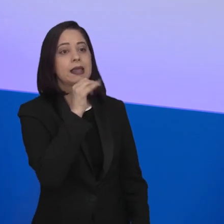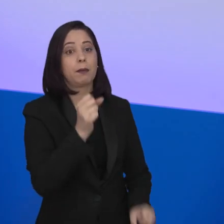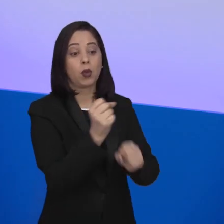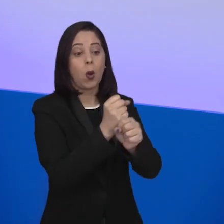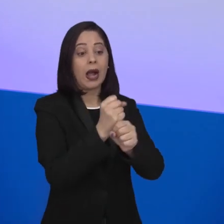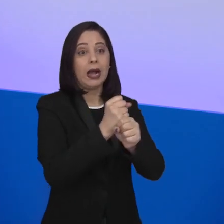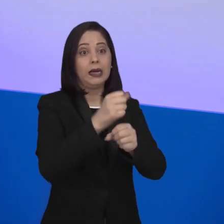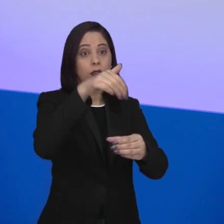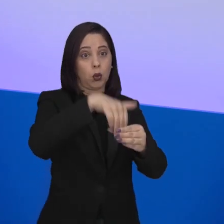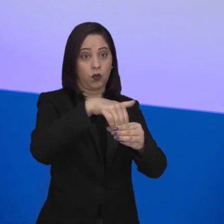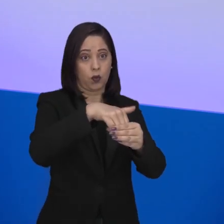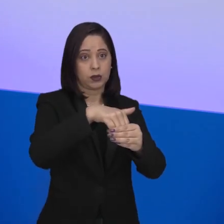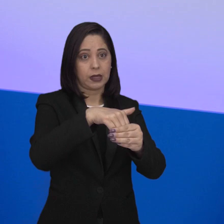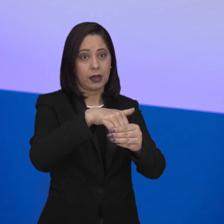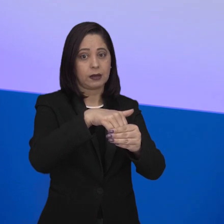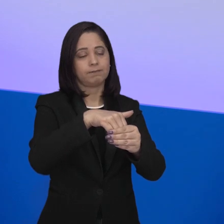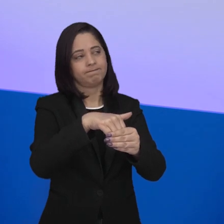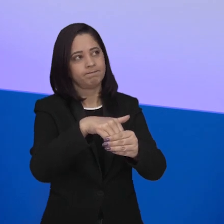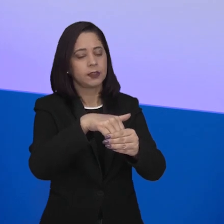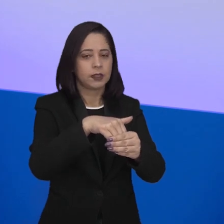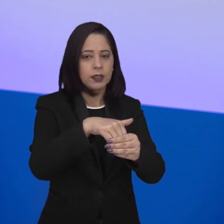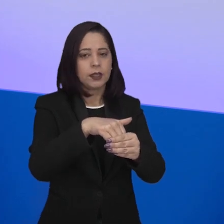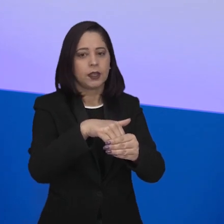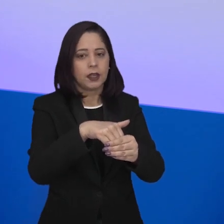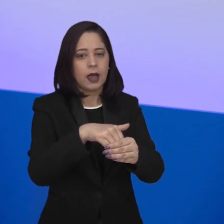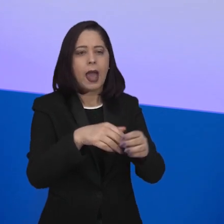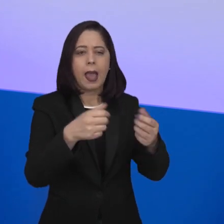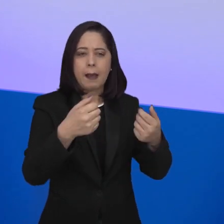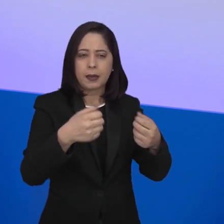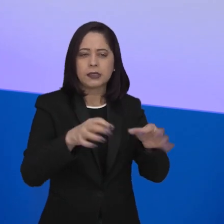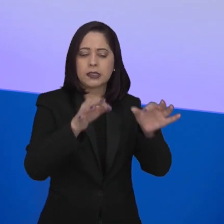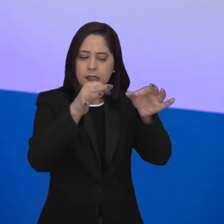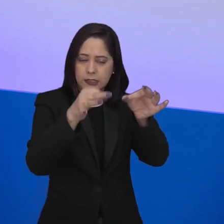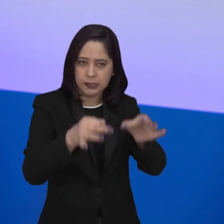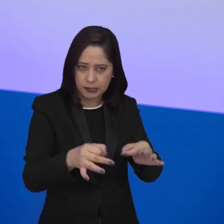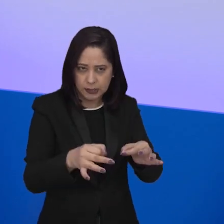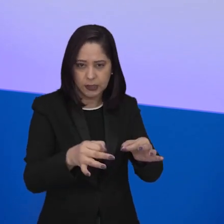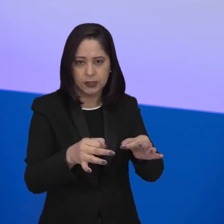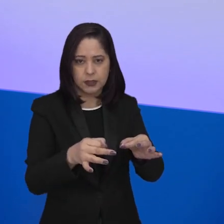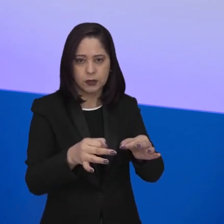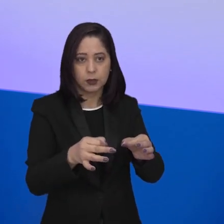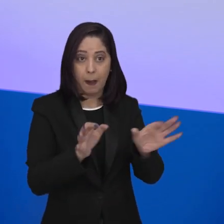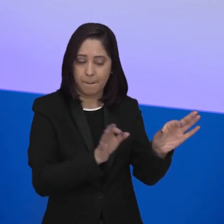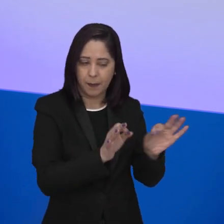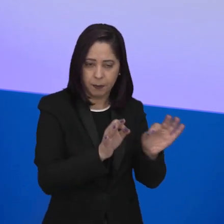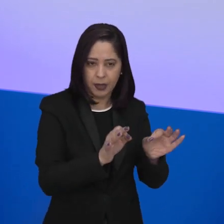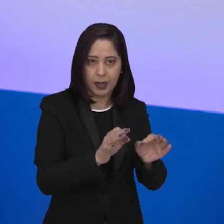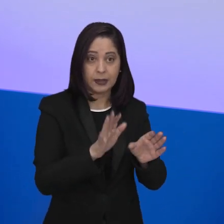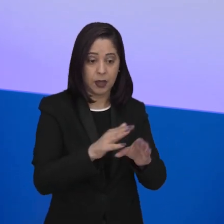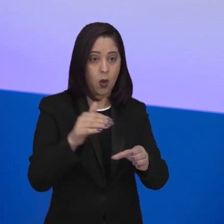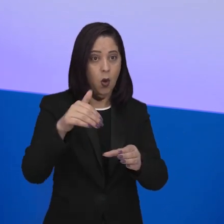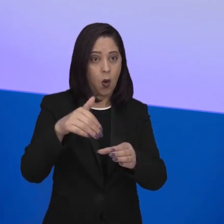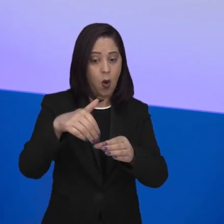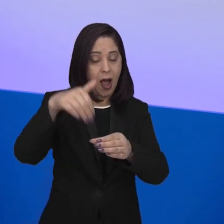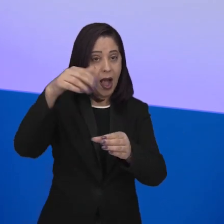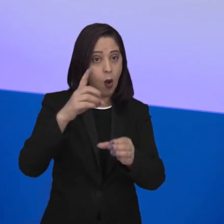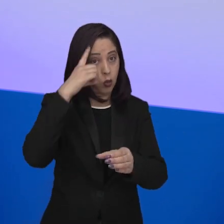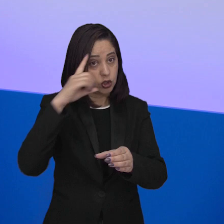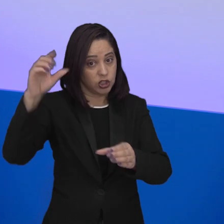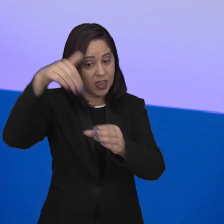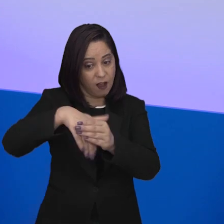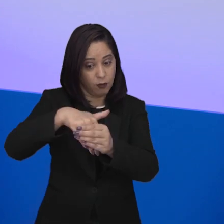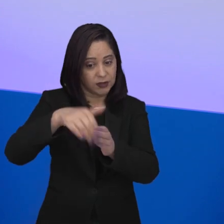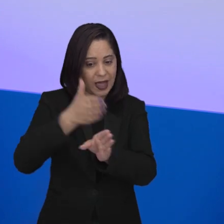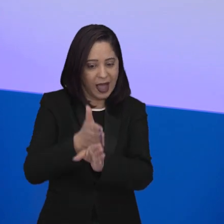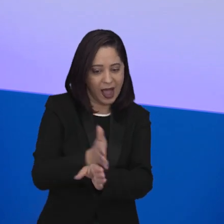quando tem ano de eleição, para que ela seja realizada da maneira mais organizada possível, a Justiça Eleitoral estabelece